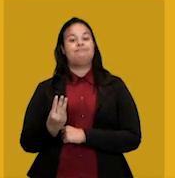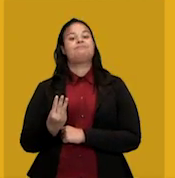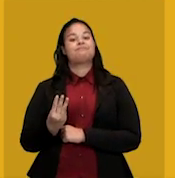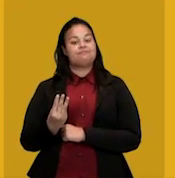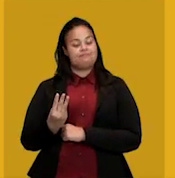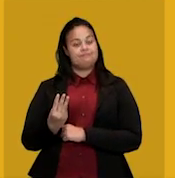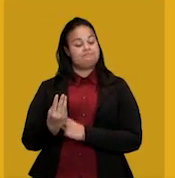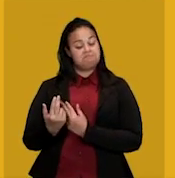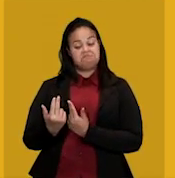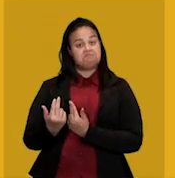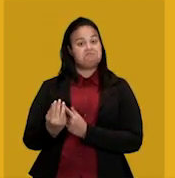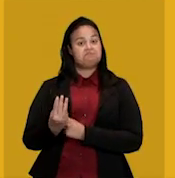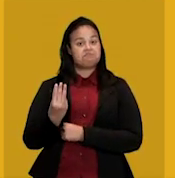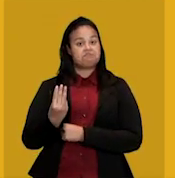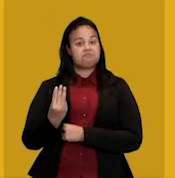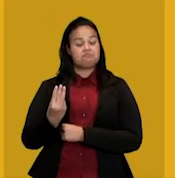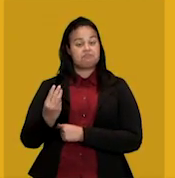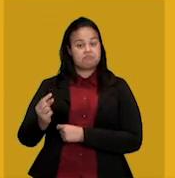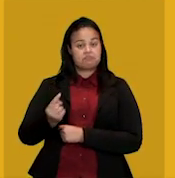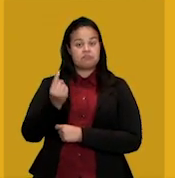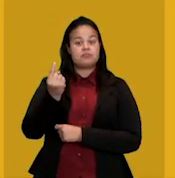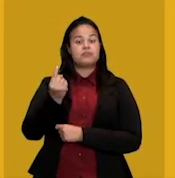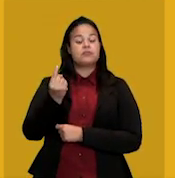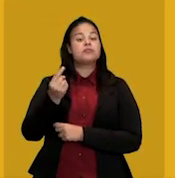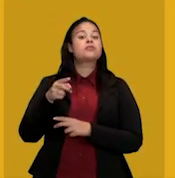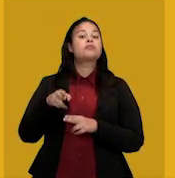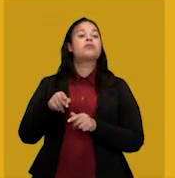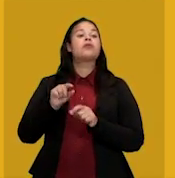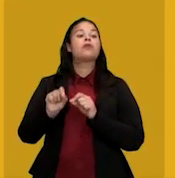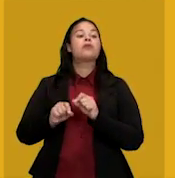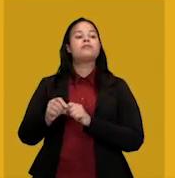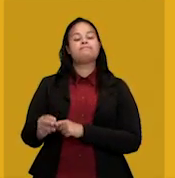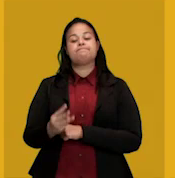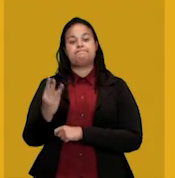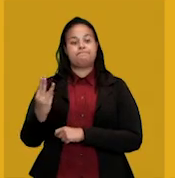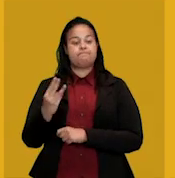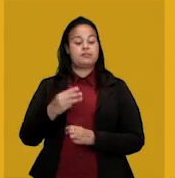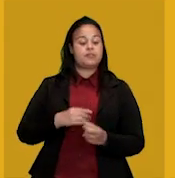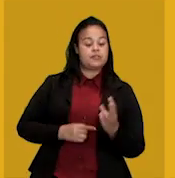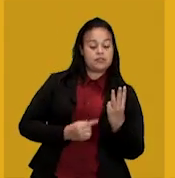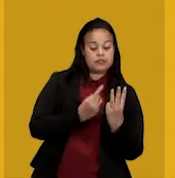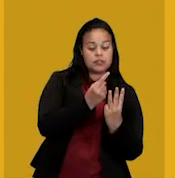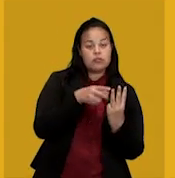coisa de 3 elevado a 1, que vai ser igual a 3.